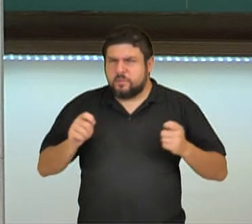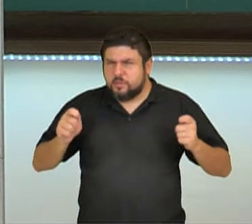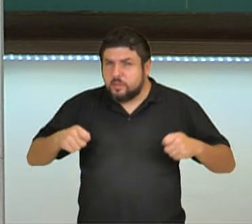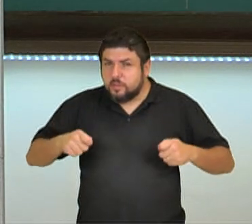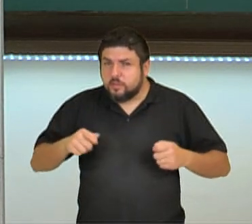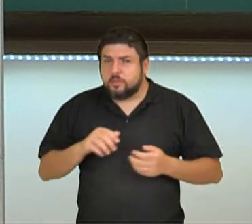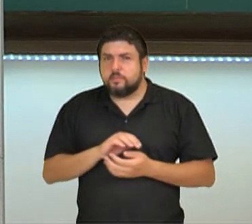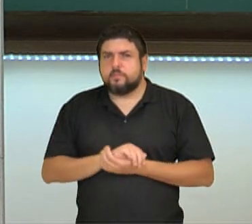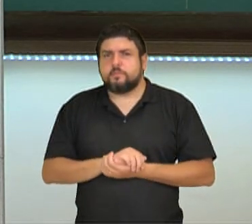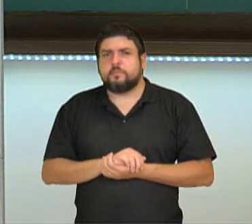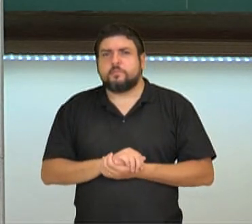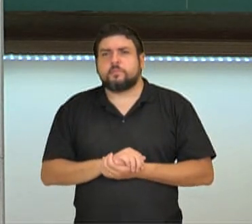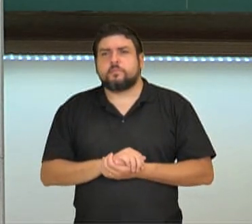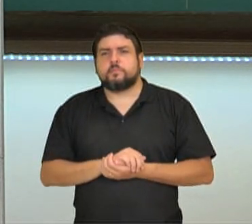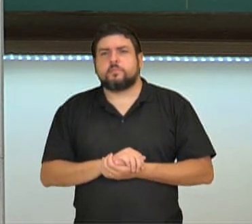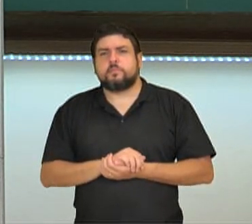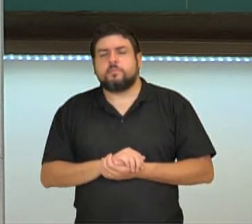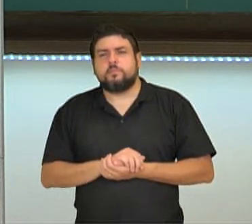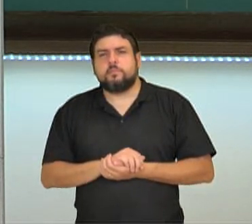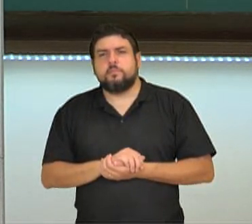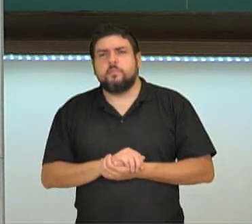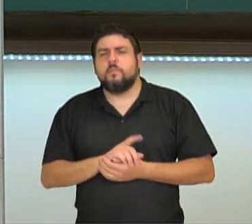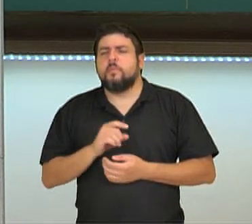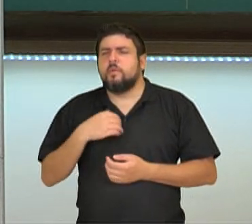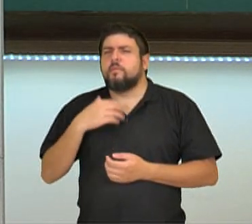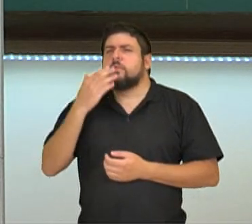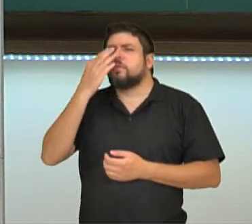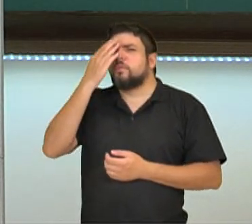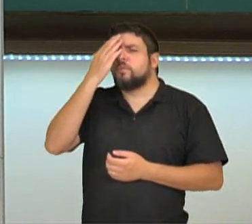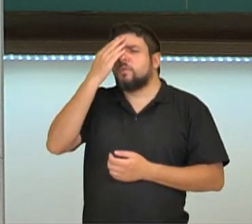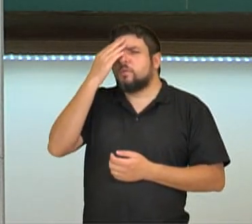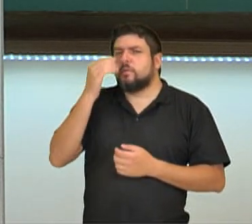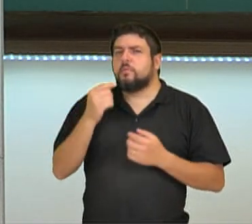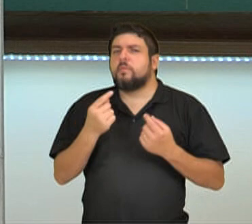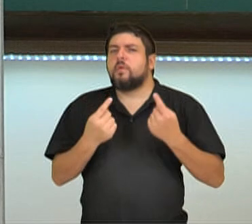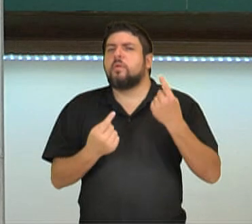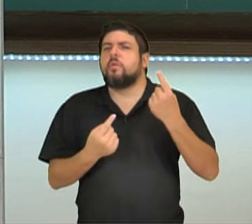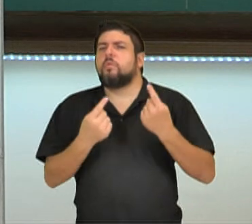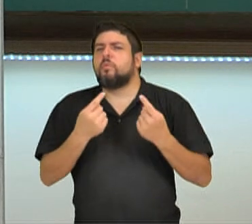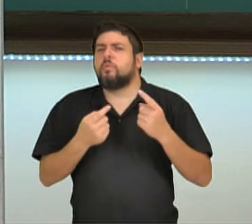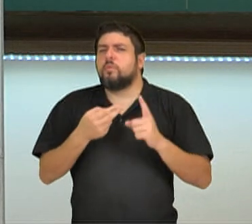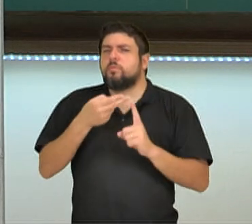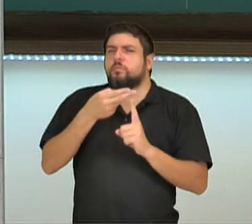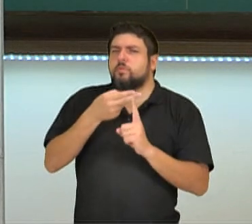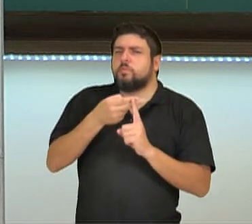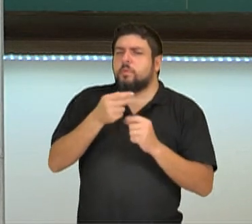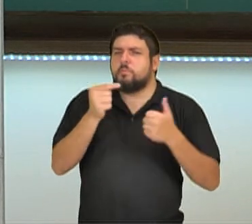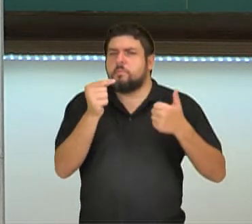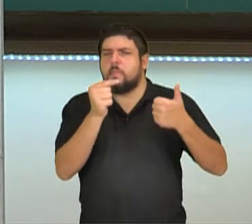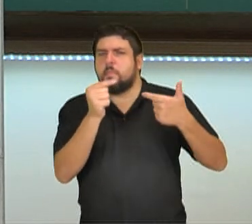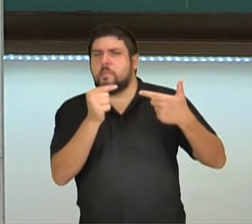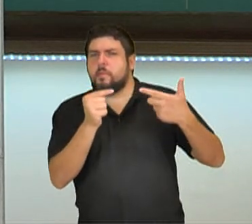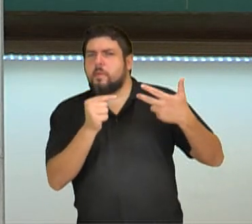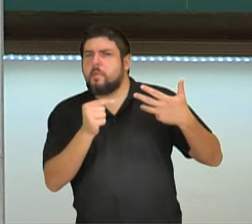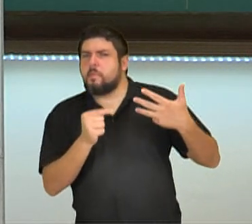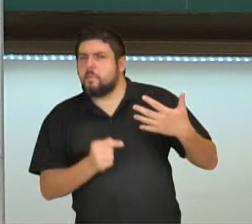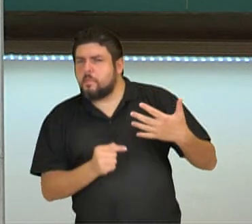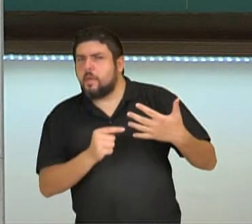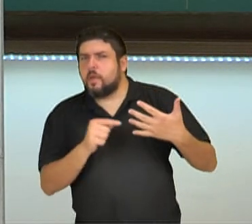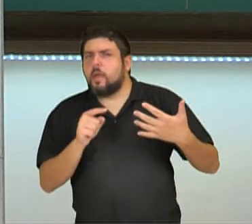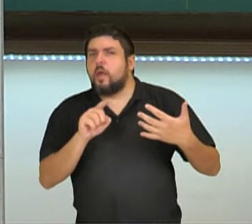E você sabe quais são todos os instrumentos ali que estão envolvidos, né, nessa